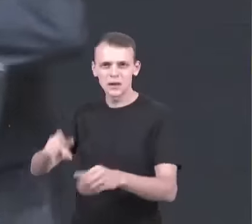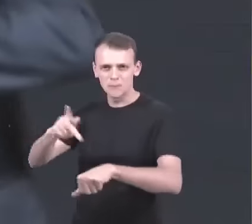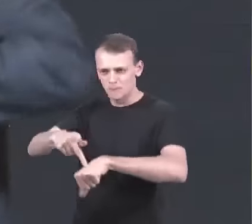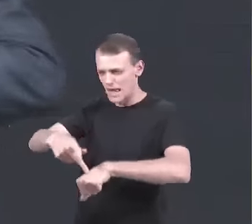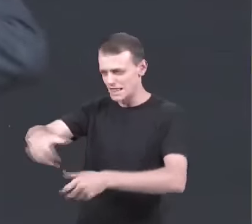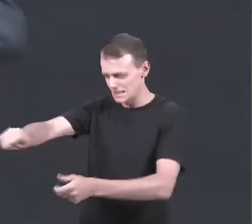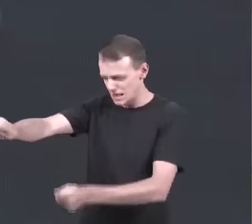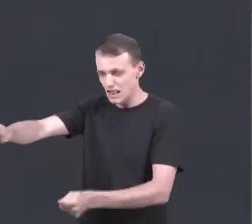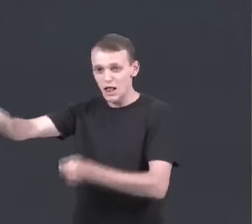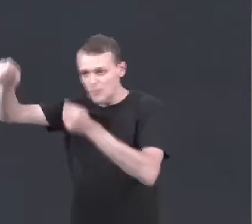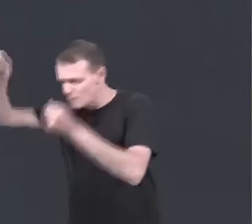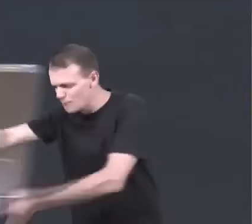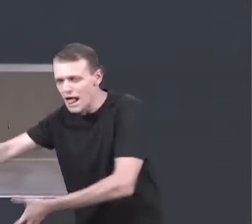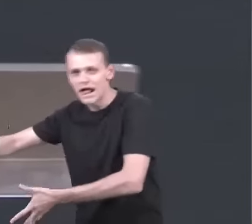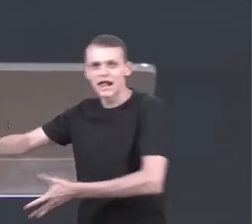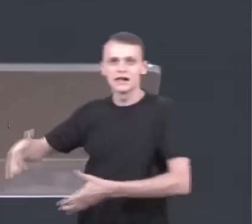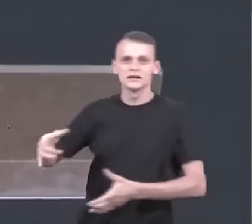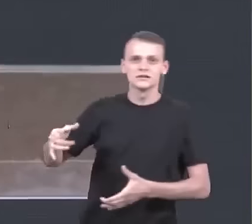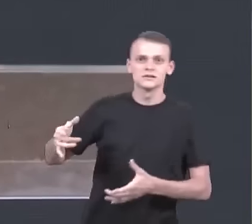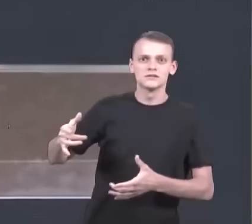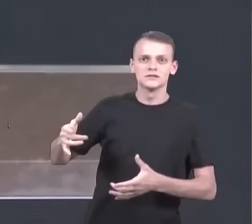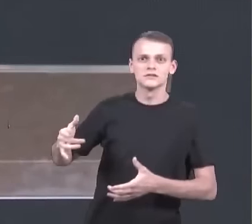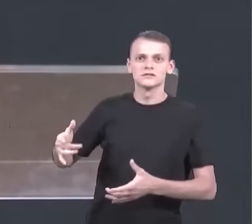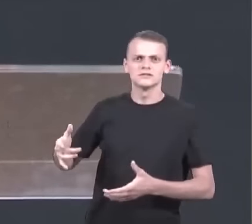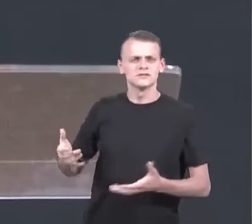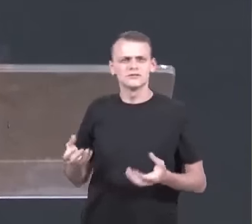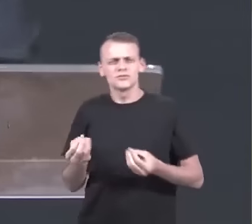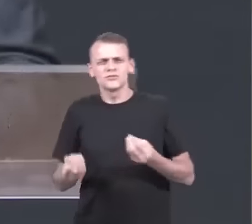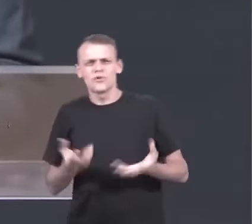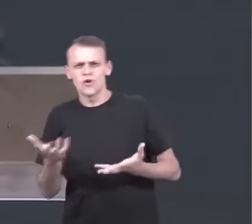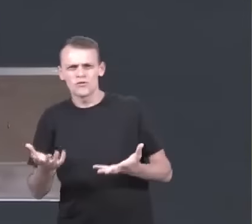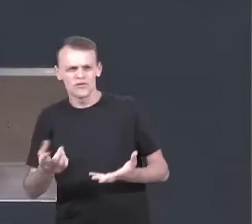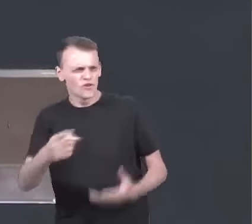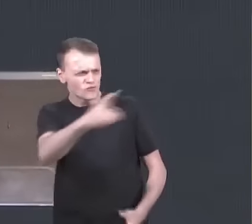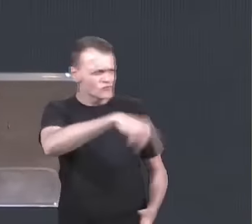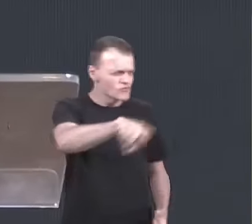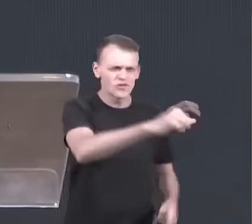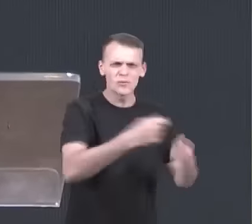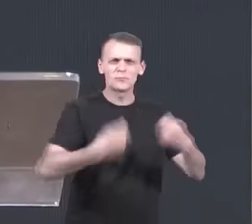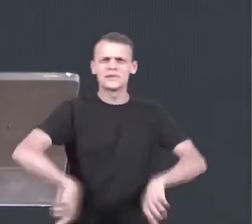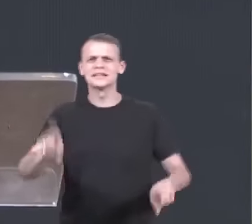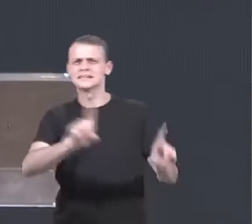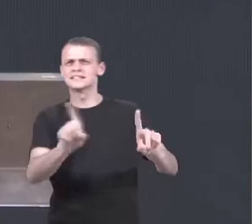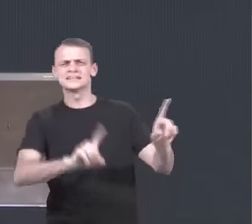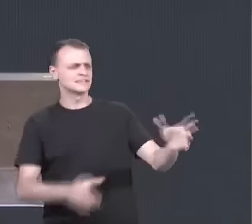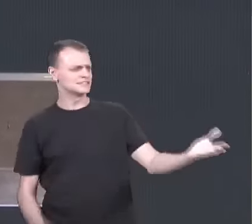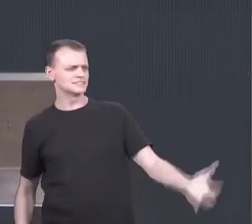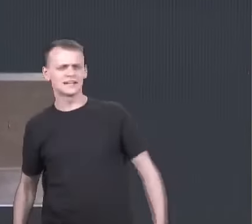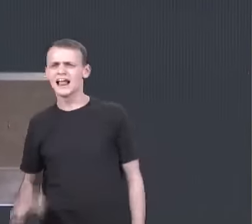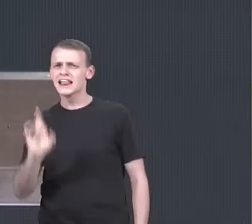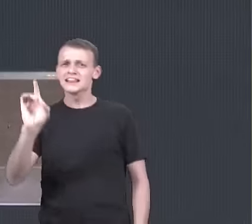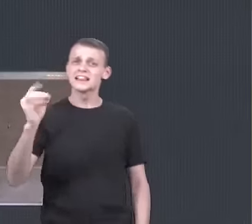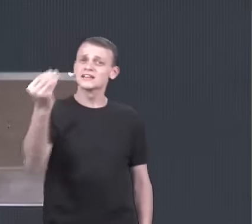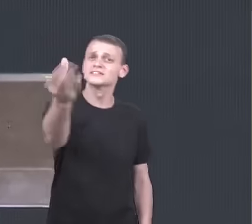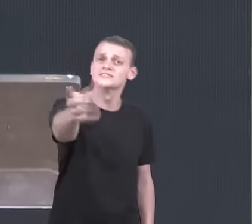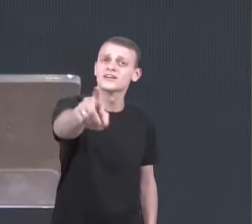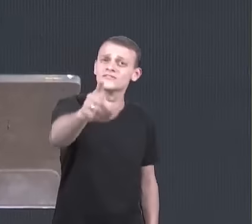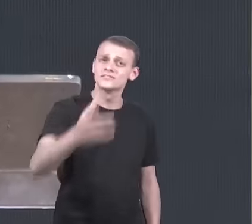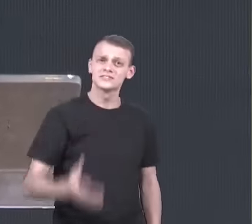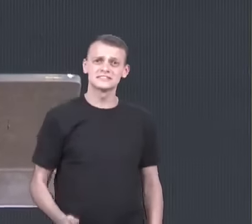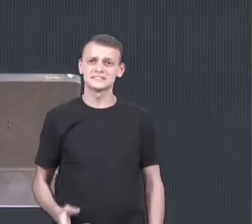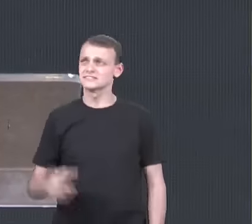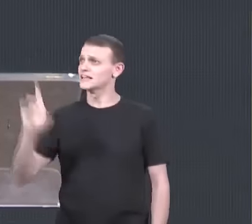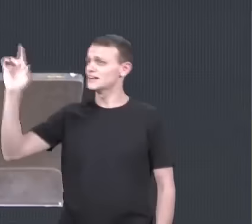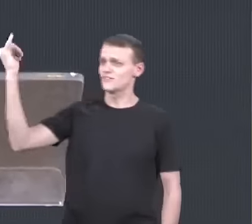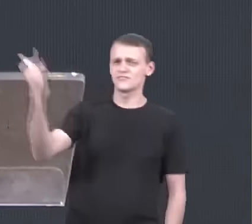ouro, que jogou as tábuas da lei no chão, dizendo, vocês não merecem isso que Deus deu para vocês. Deus não disse nada